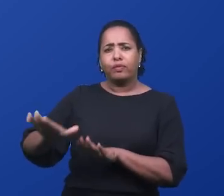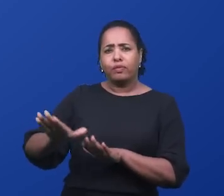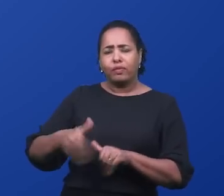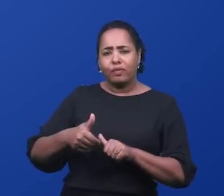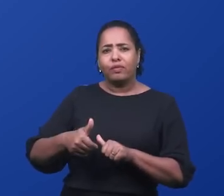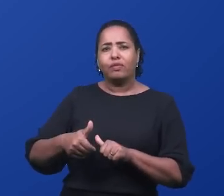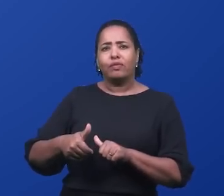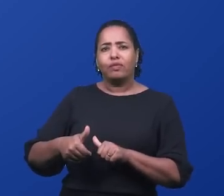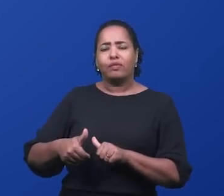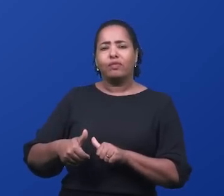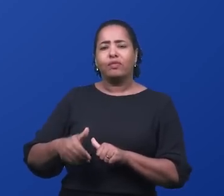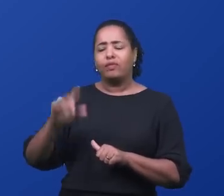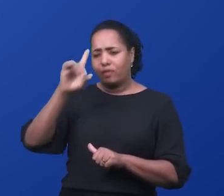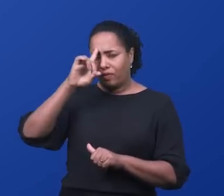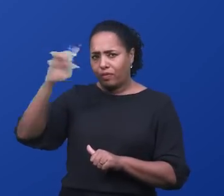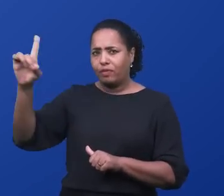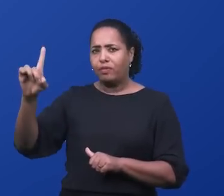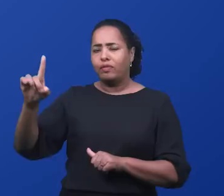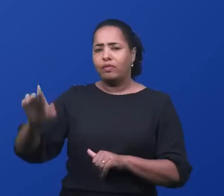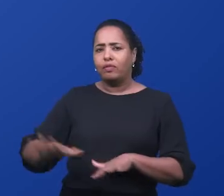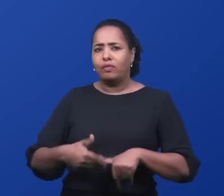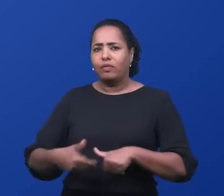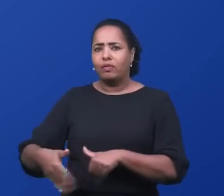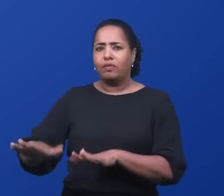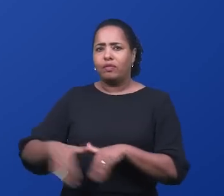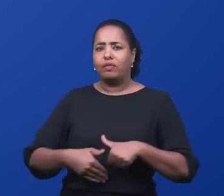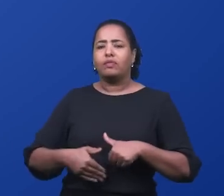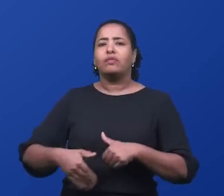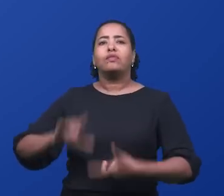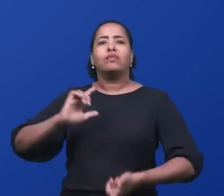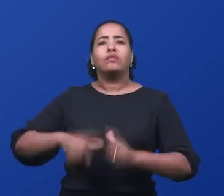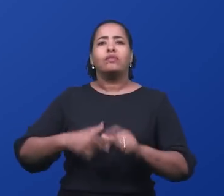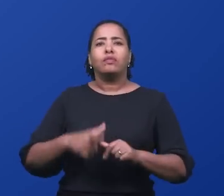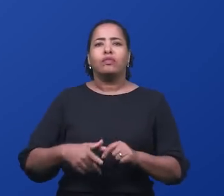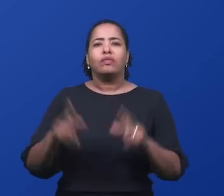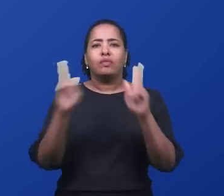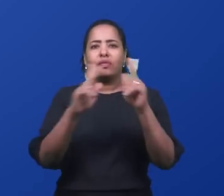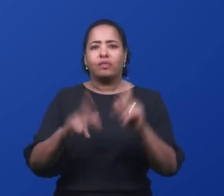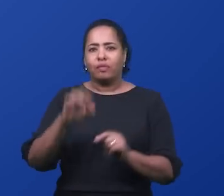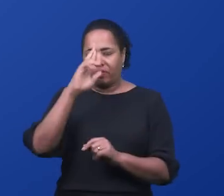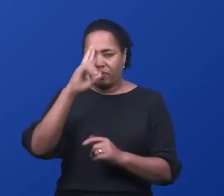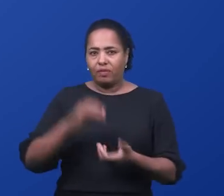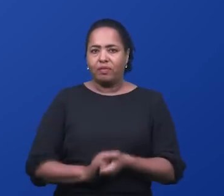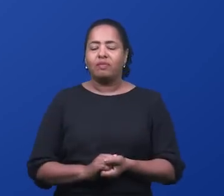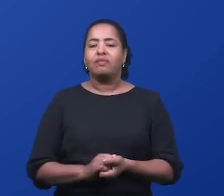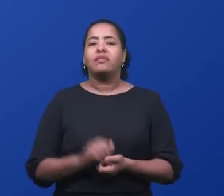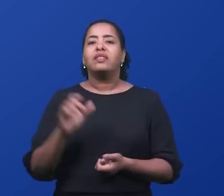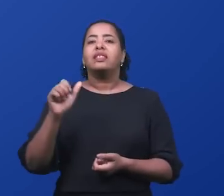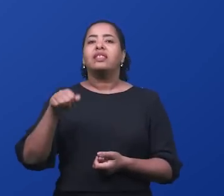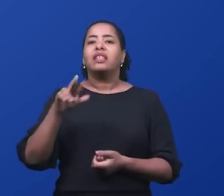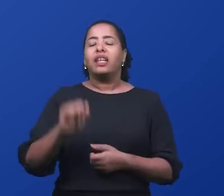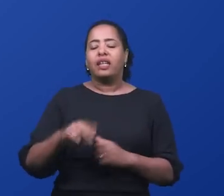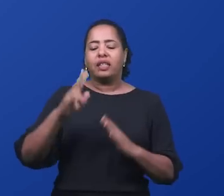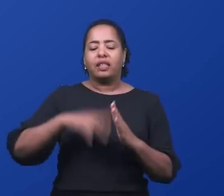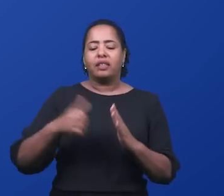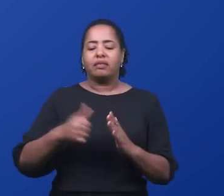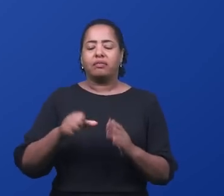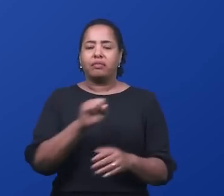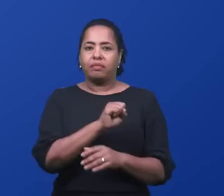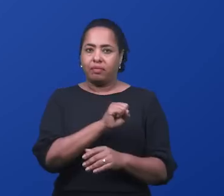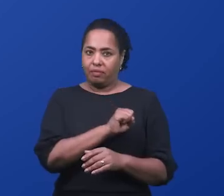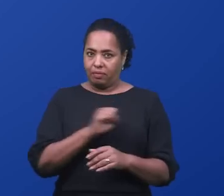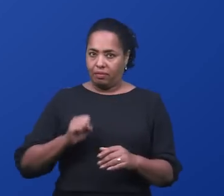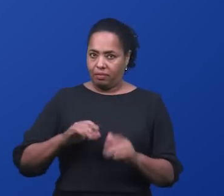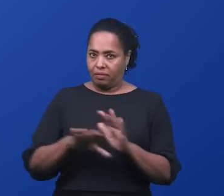Senhor dos Exércitos, o Deus dos Exércitos de Israel. A paz do Senhor. Ana Rosa,